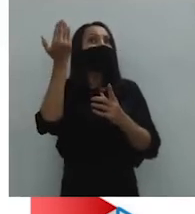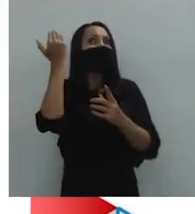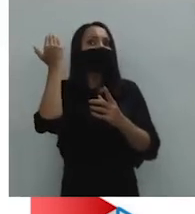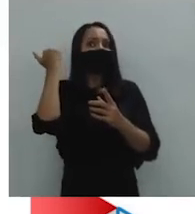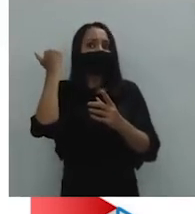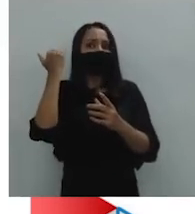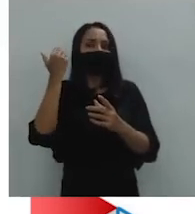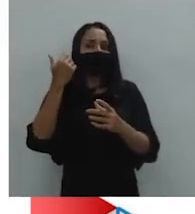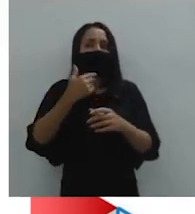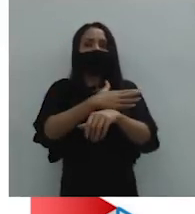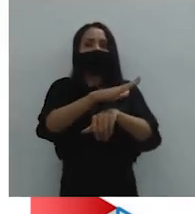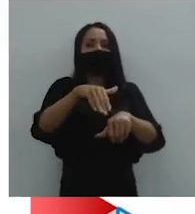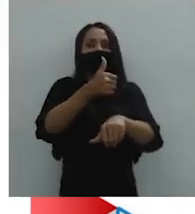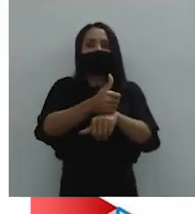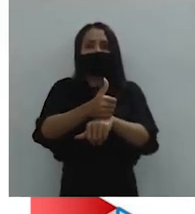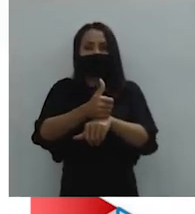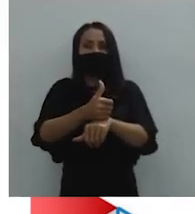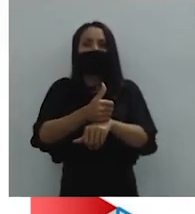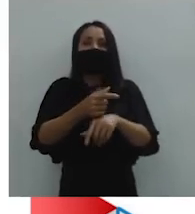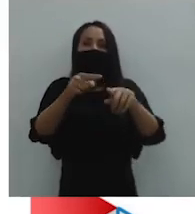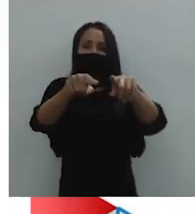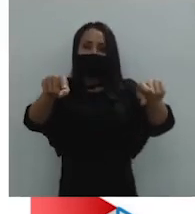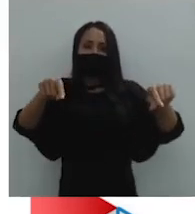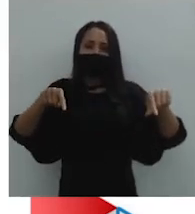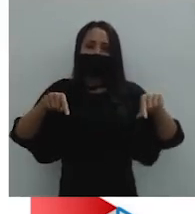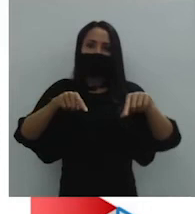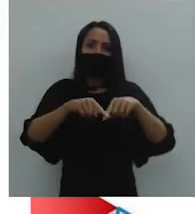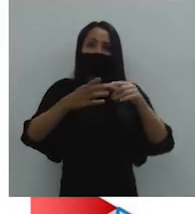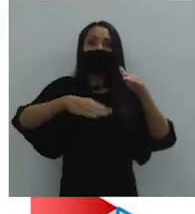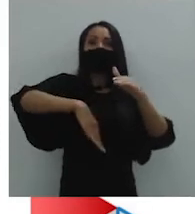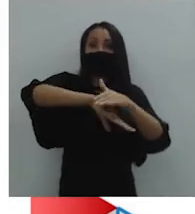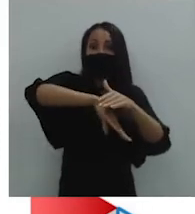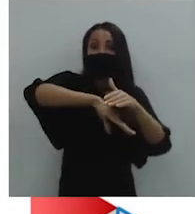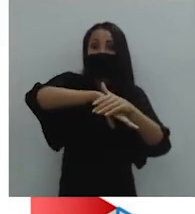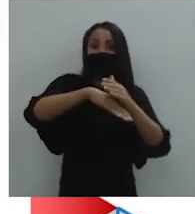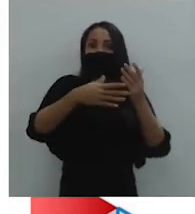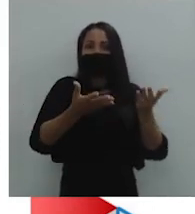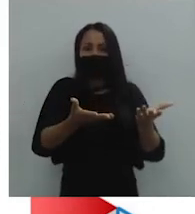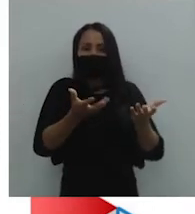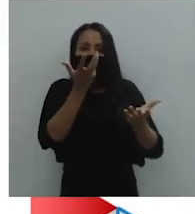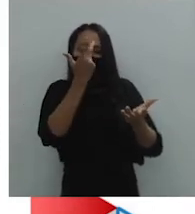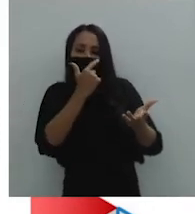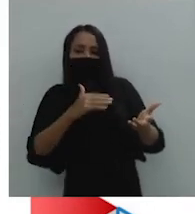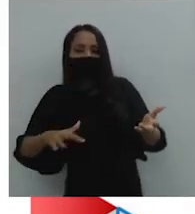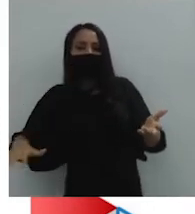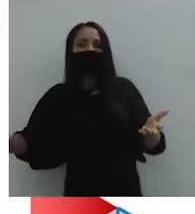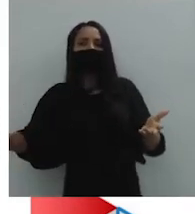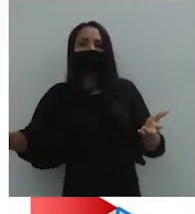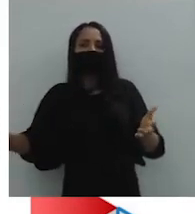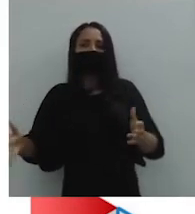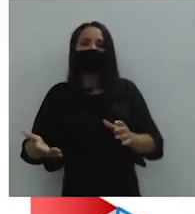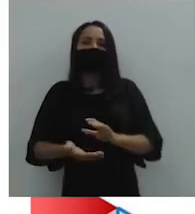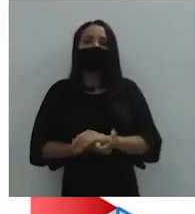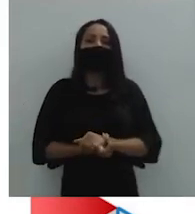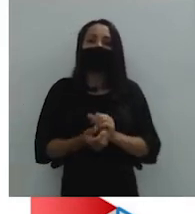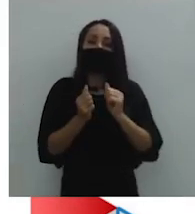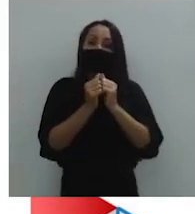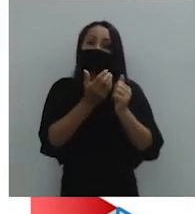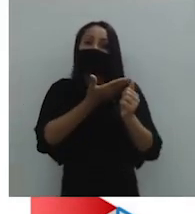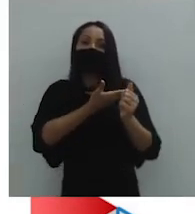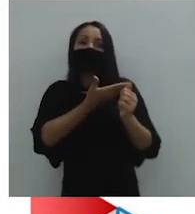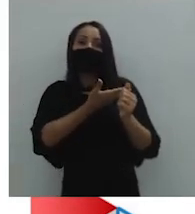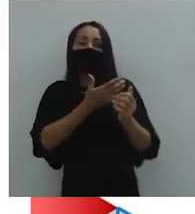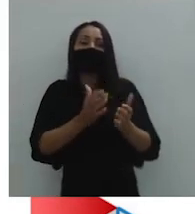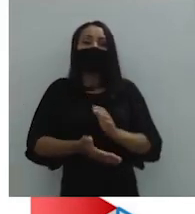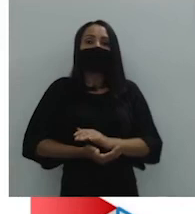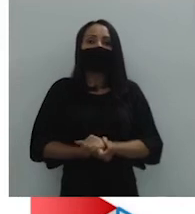praça, era uma quadra, né? Eu joguei muito futebol ali com os meus amigos. Esse local onde